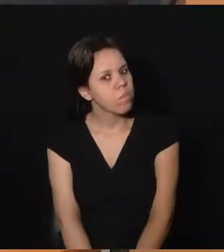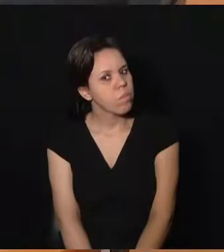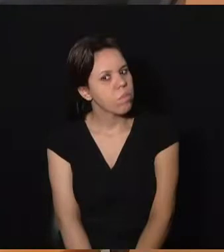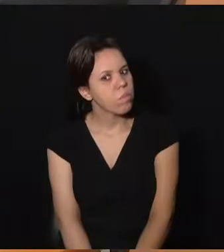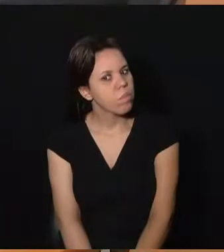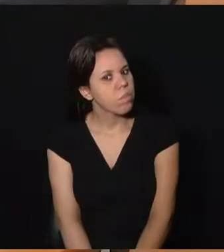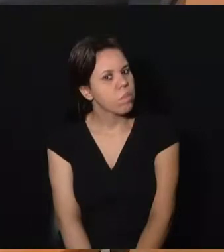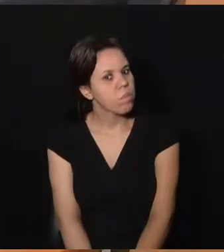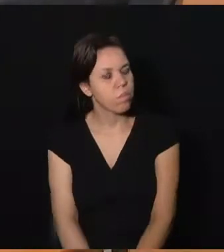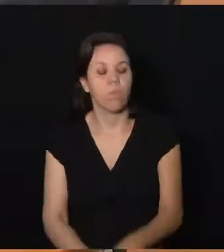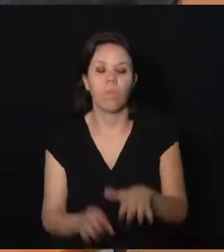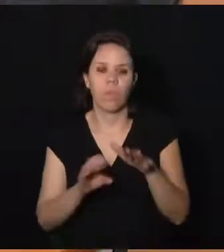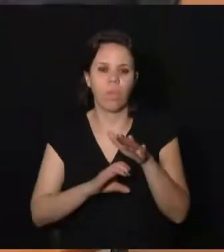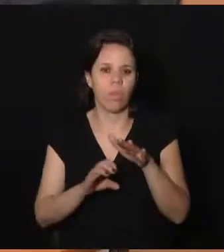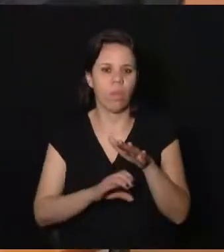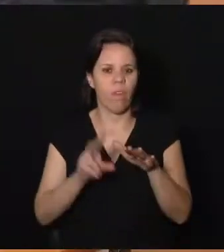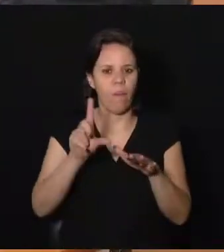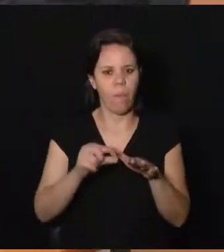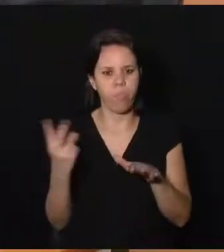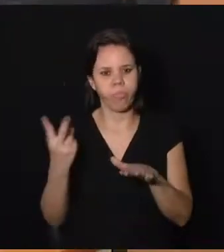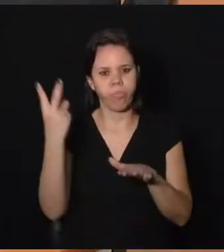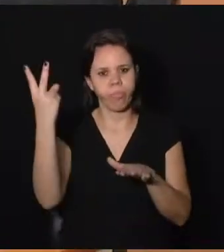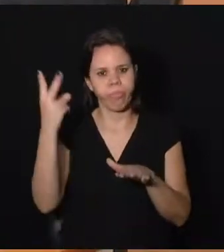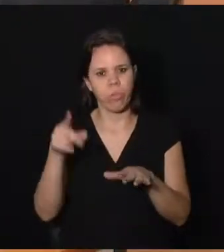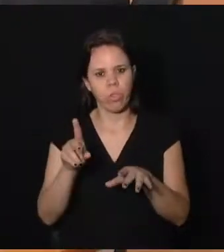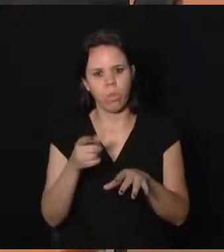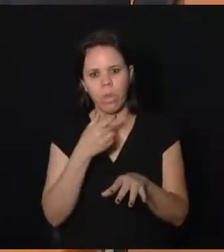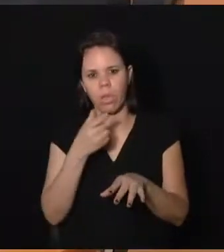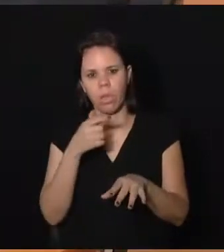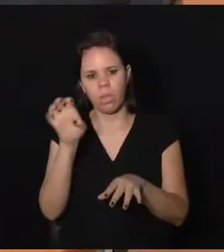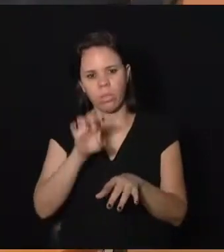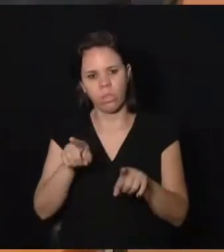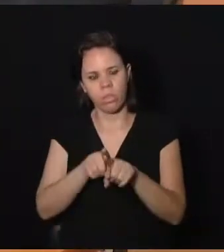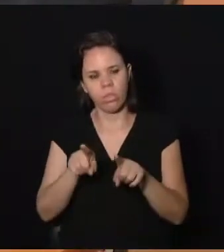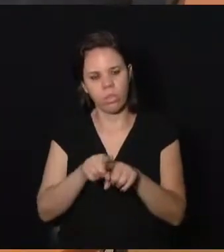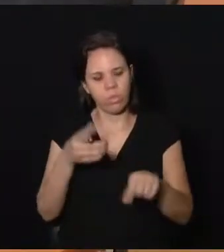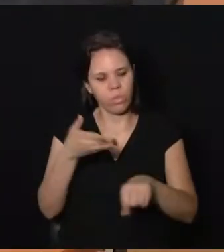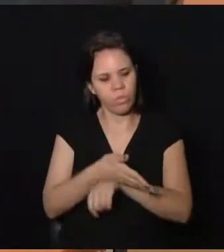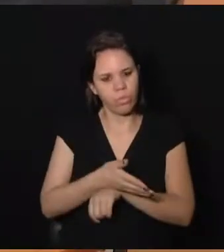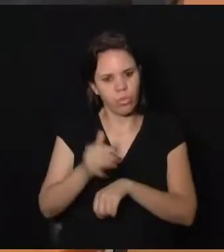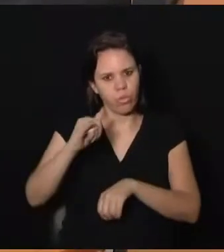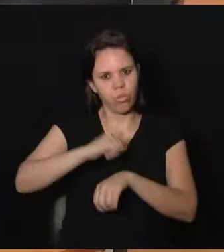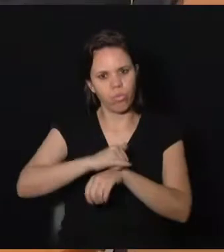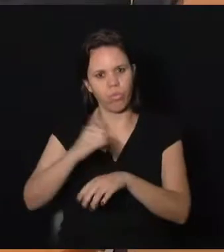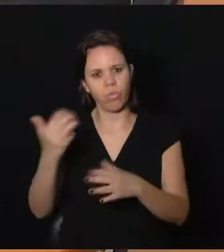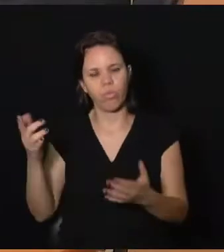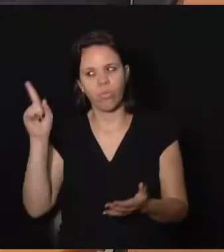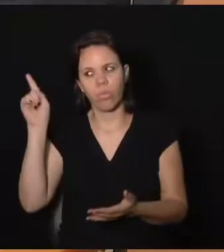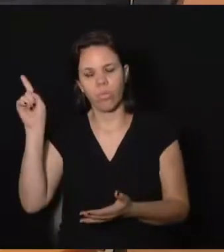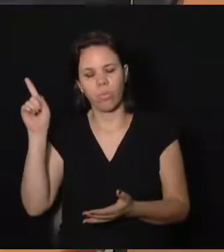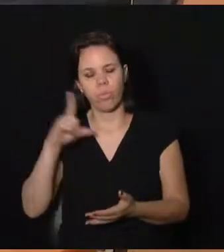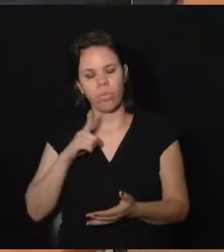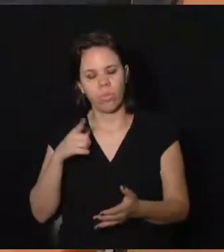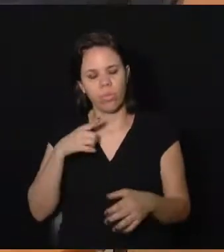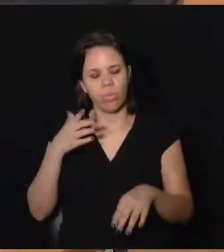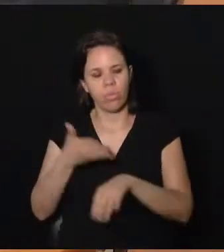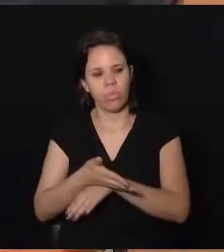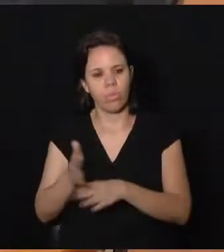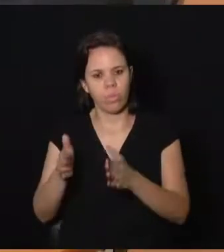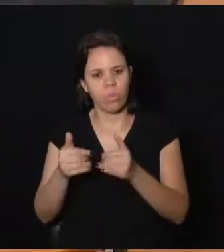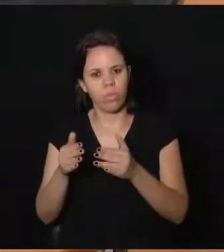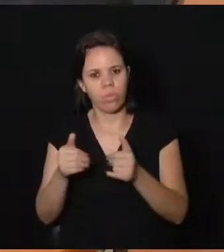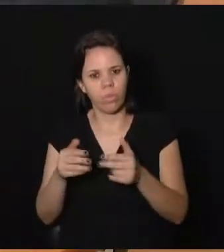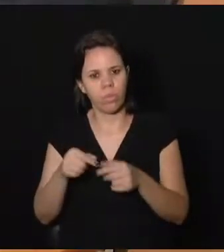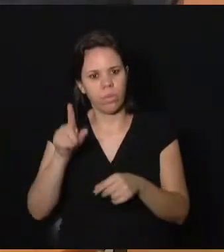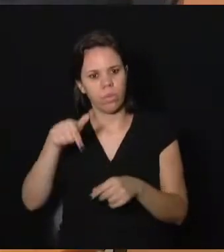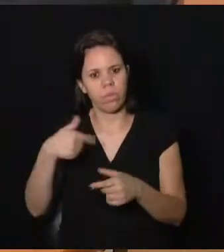As empresas de baixo custo britânicas, numa visita recente com o embaixador ao aeroporto, enfim, eles pediram isso. Quer dizer, eu